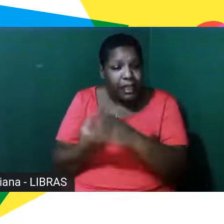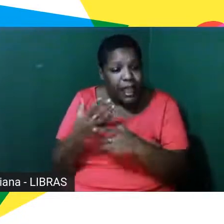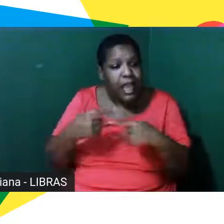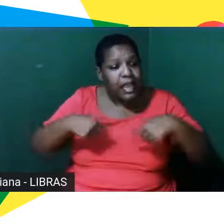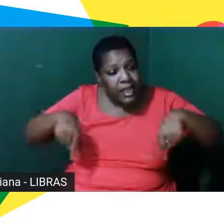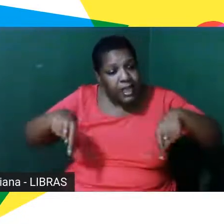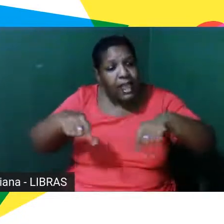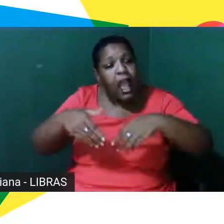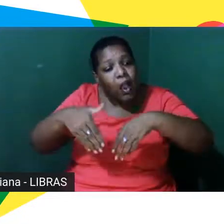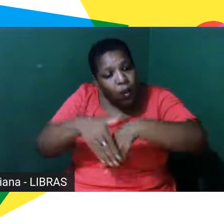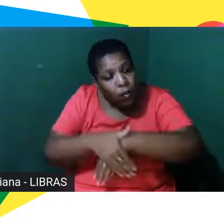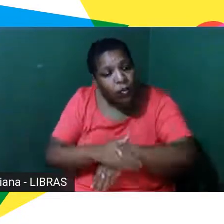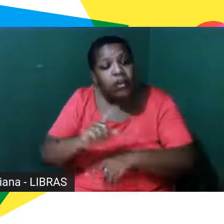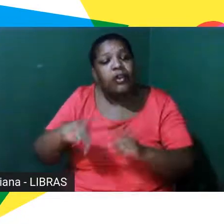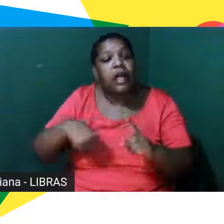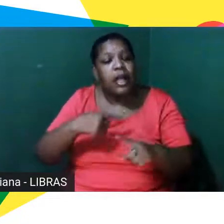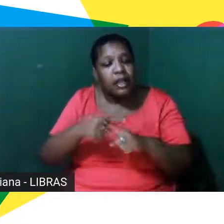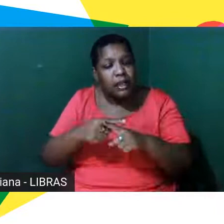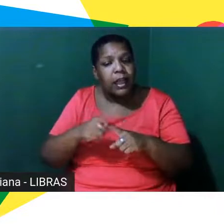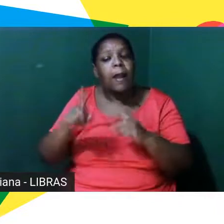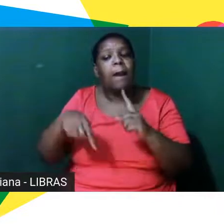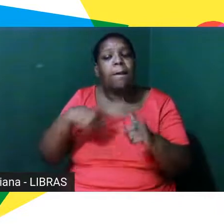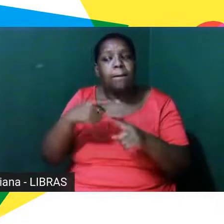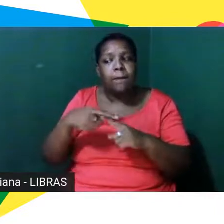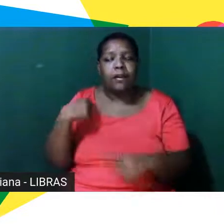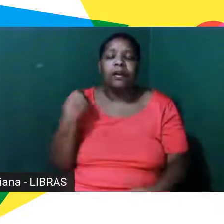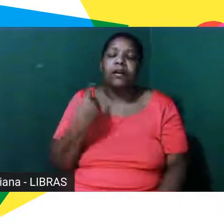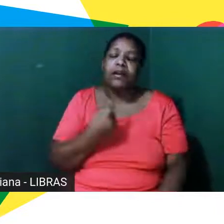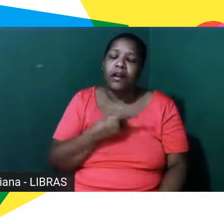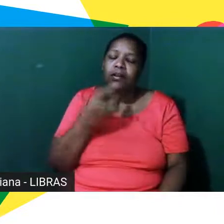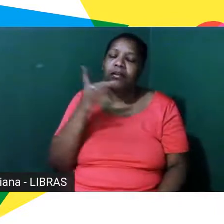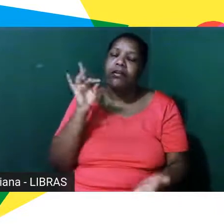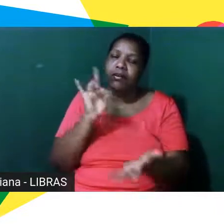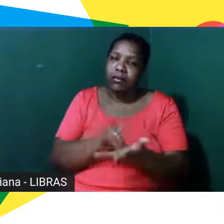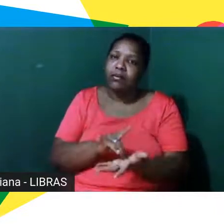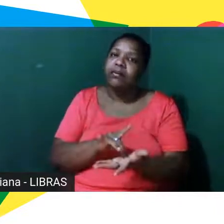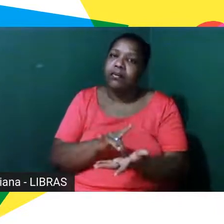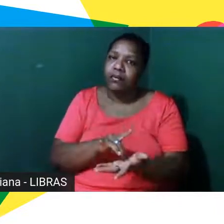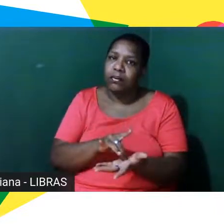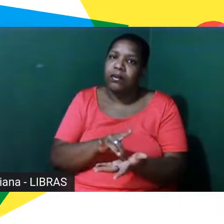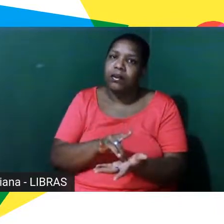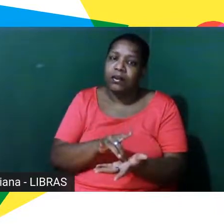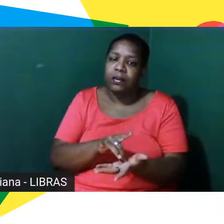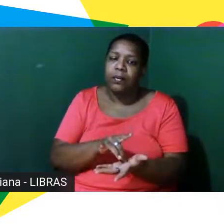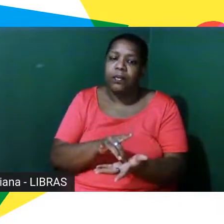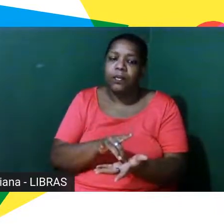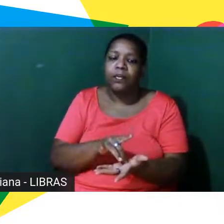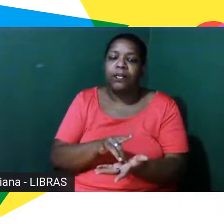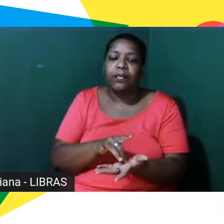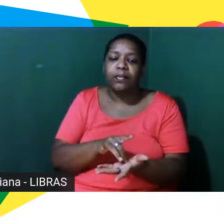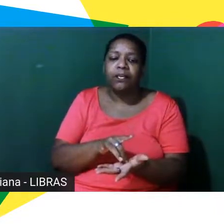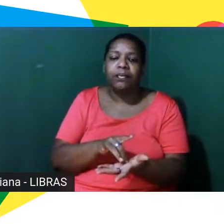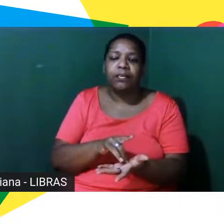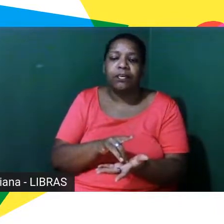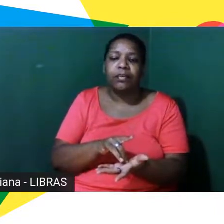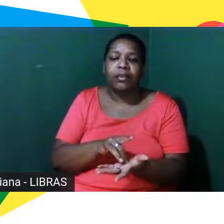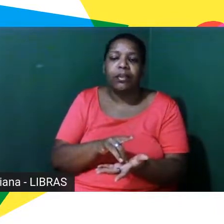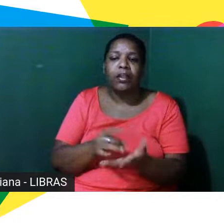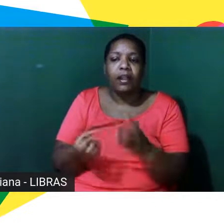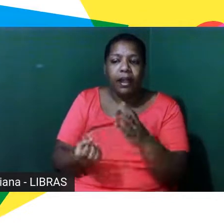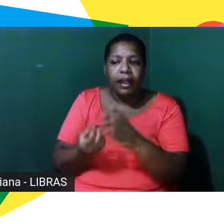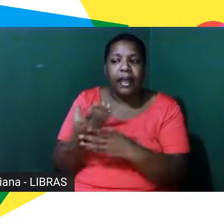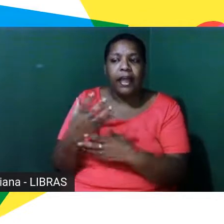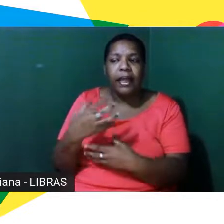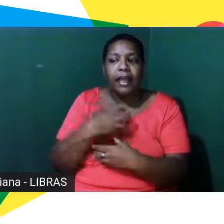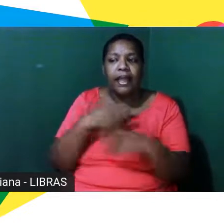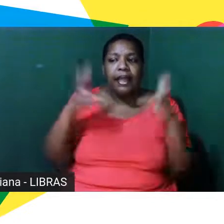espaço de humildade cada vez mais para gente de fato se quiser se chamar né que dá esse